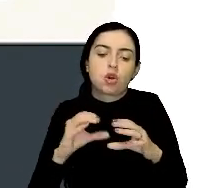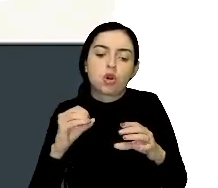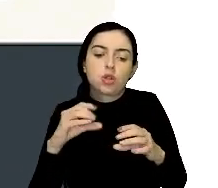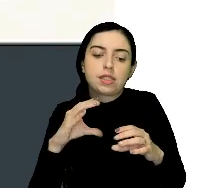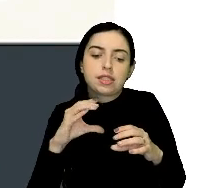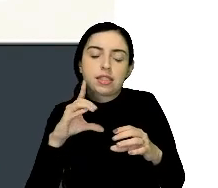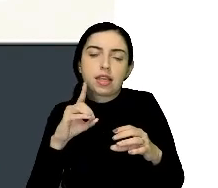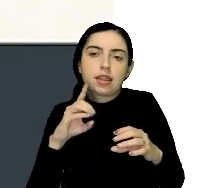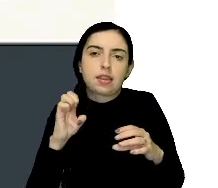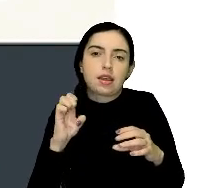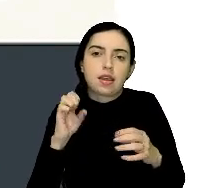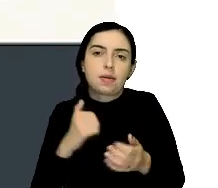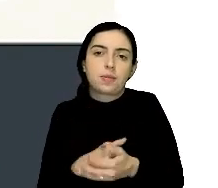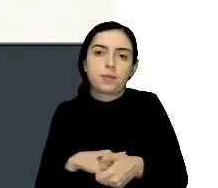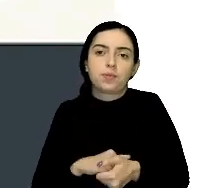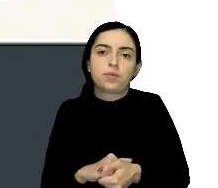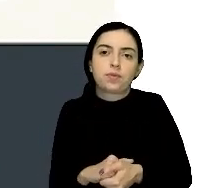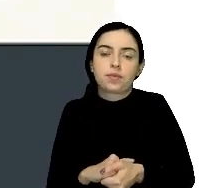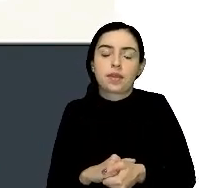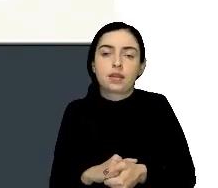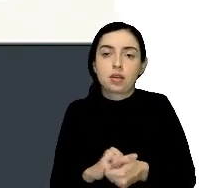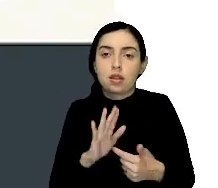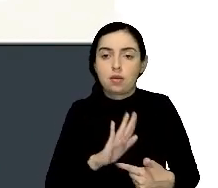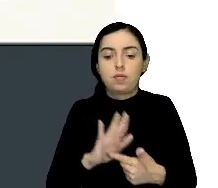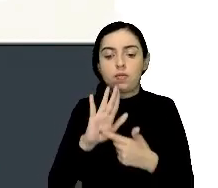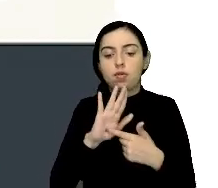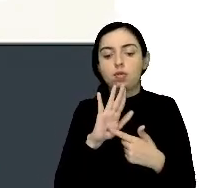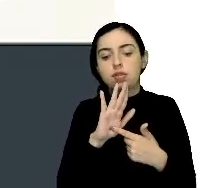hoje, e ele mostra